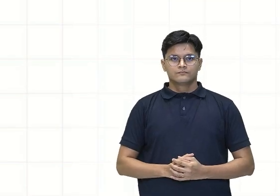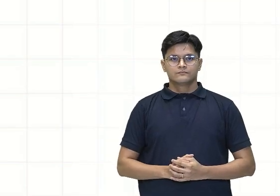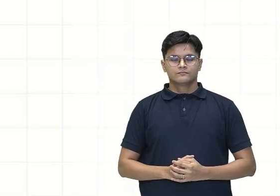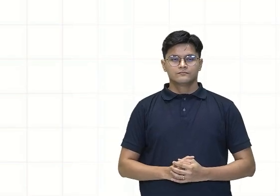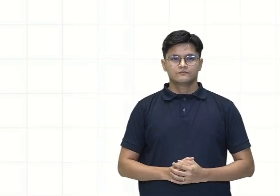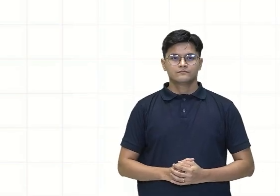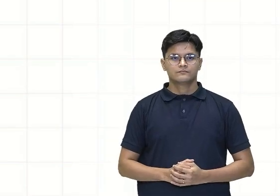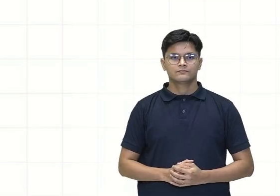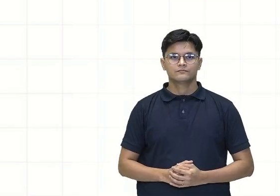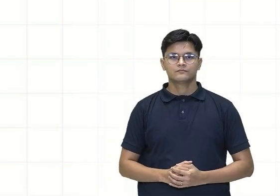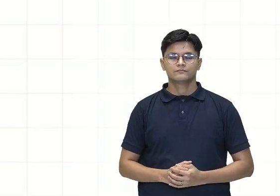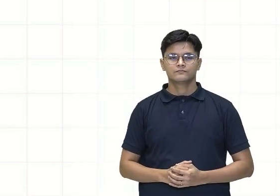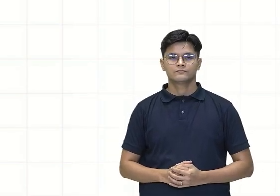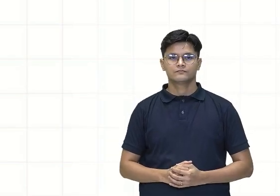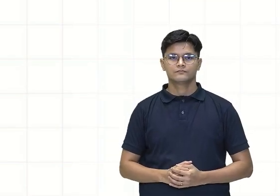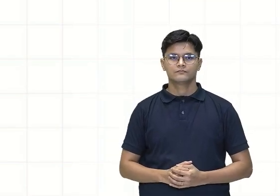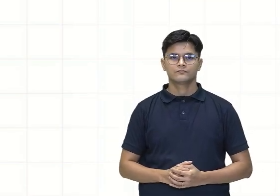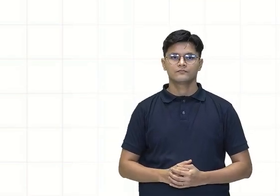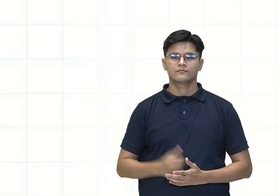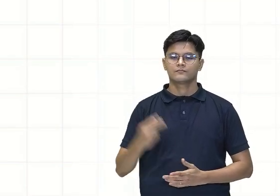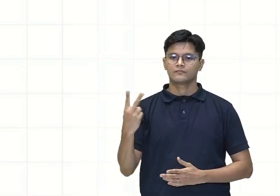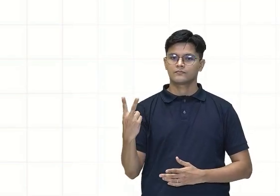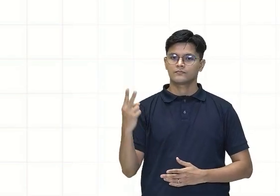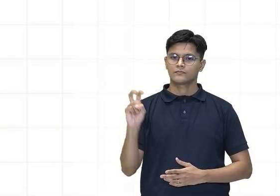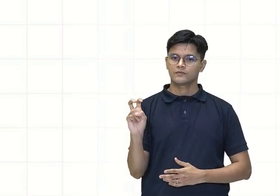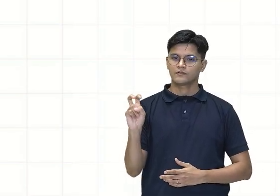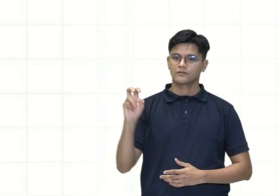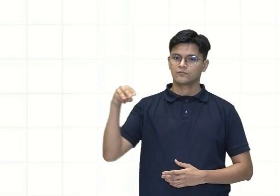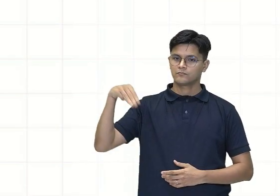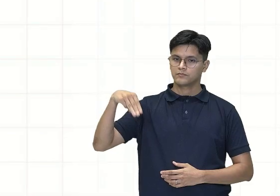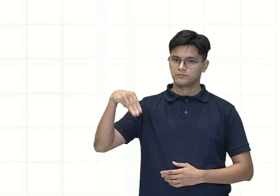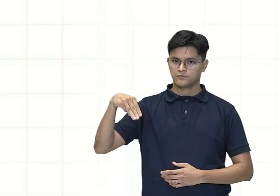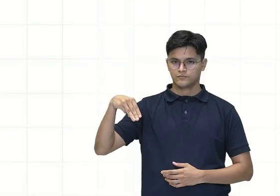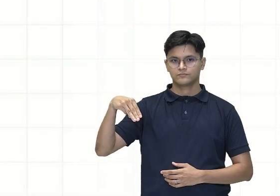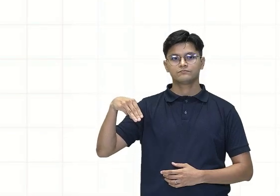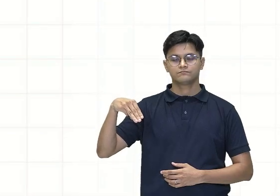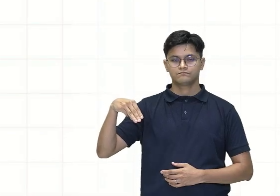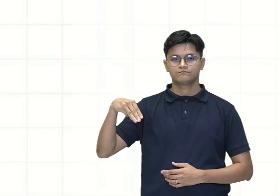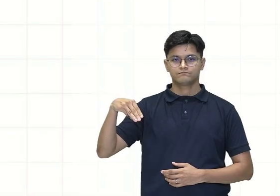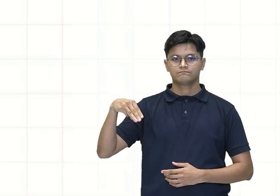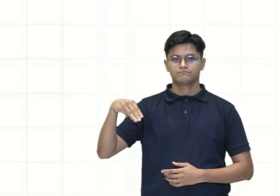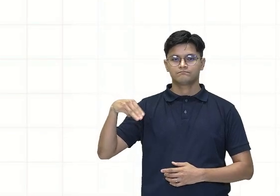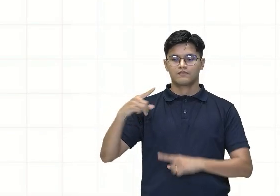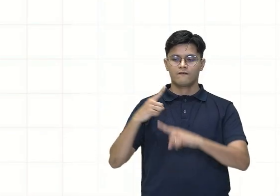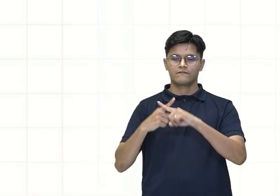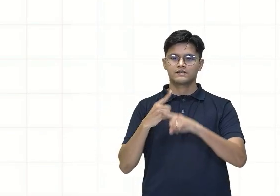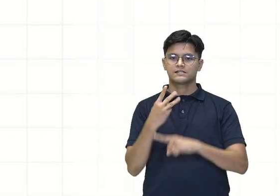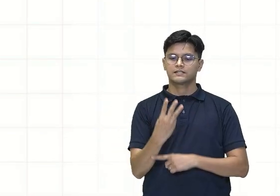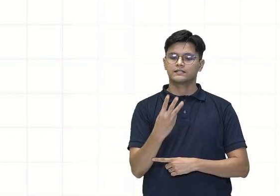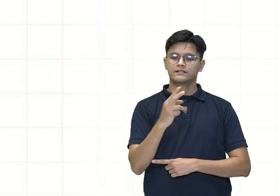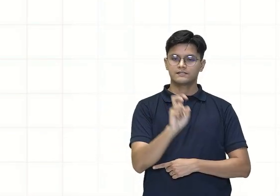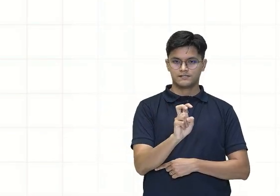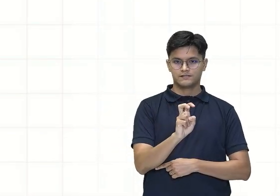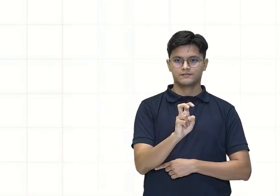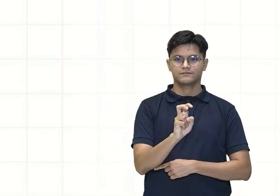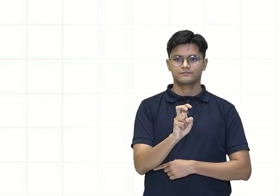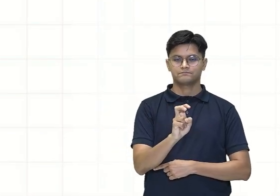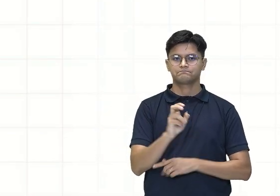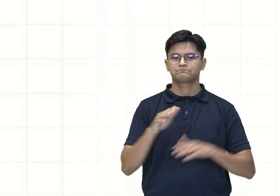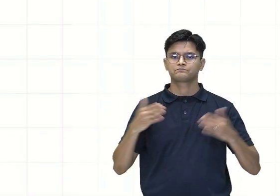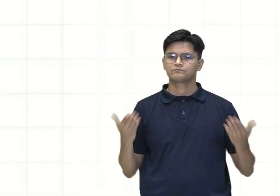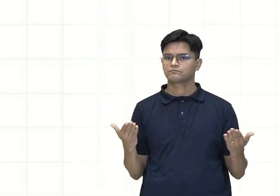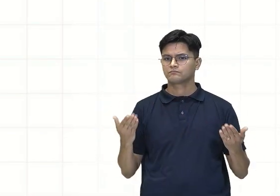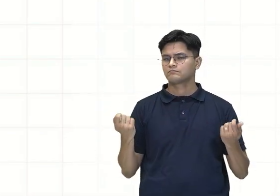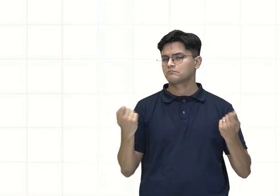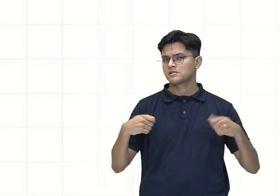São 25 minutos e para cada minuto corresponde a 35 metros. Então, basta a